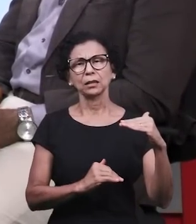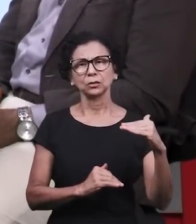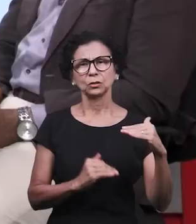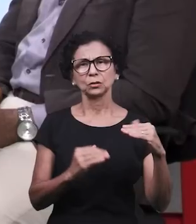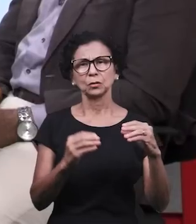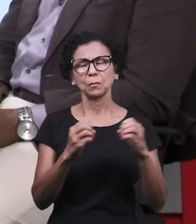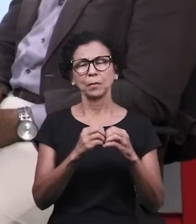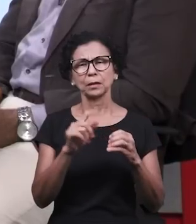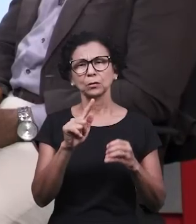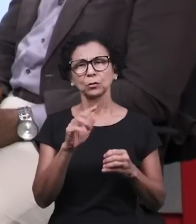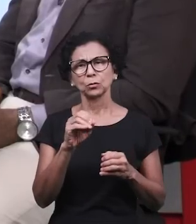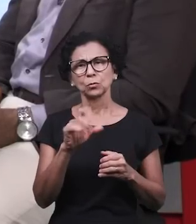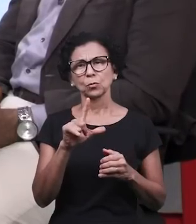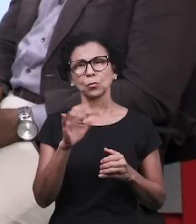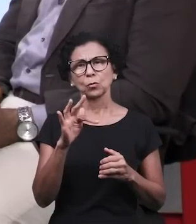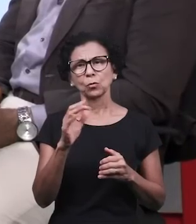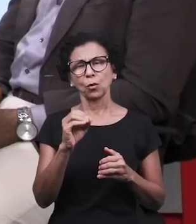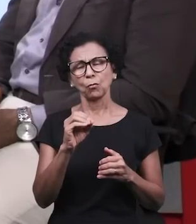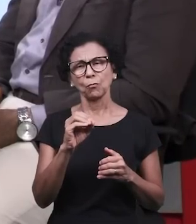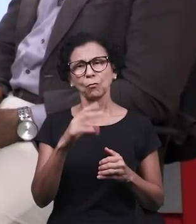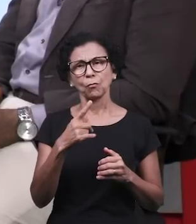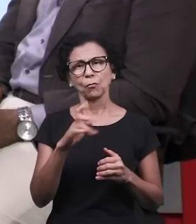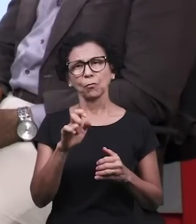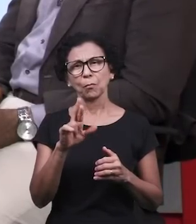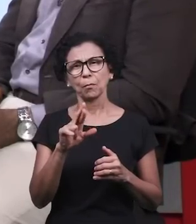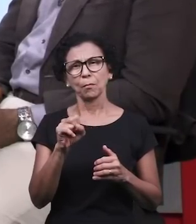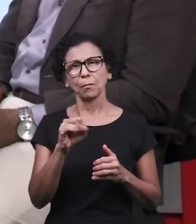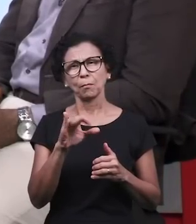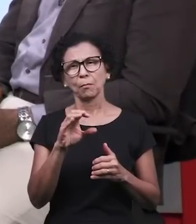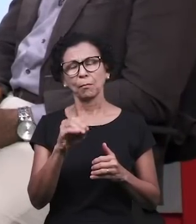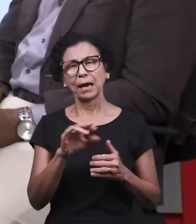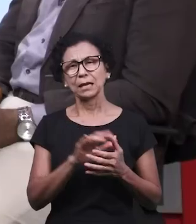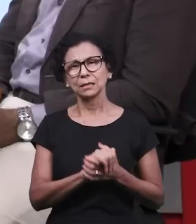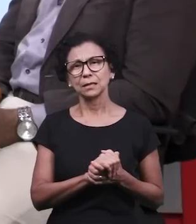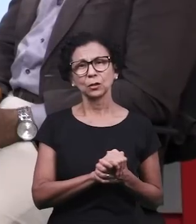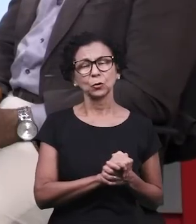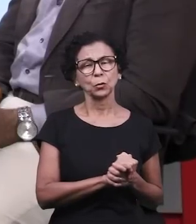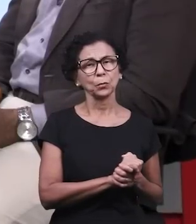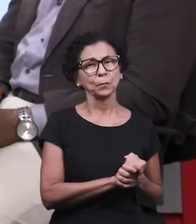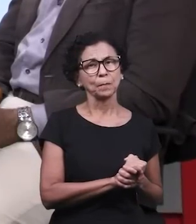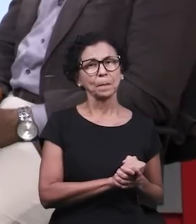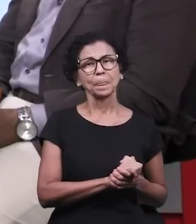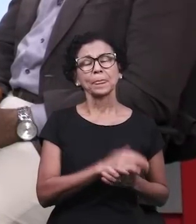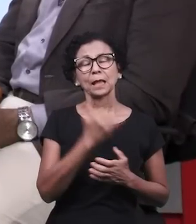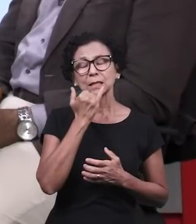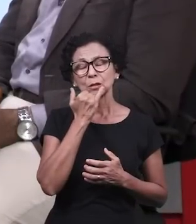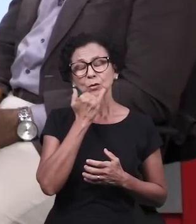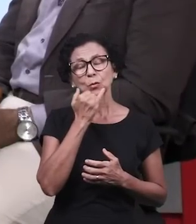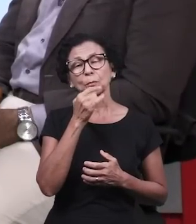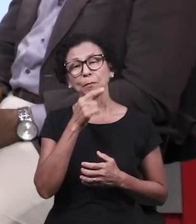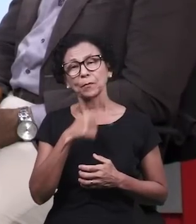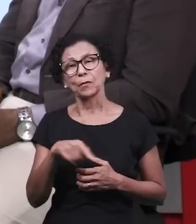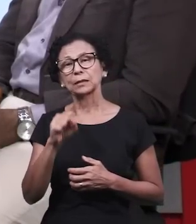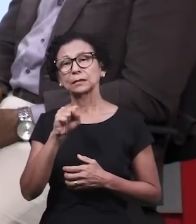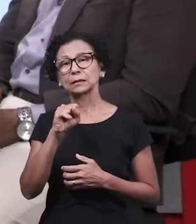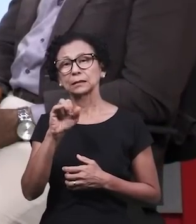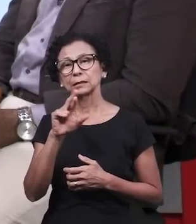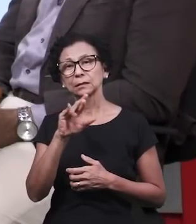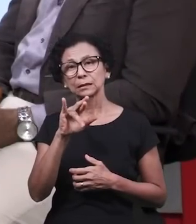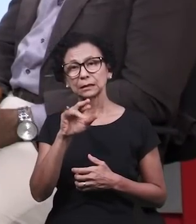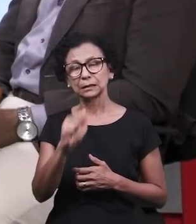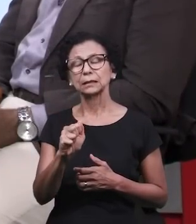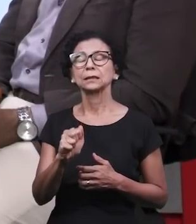faleceu, Exatamente, Deus o trouxe para esta terra em que habitais agora. Olha só, que interessante. Então, muito